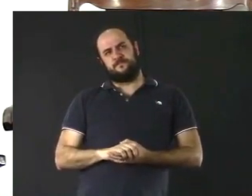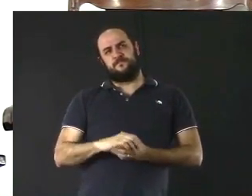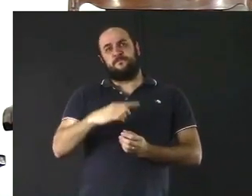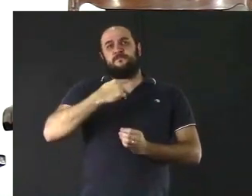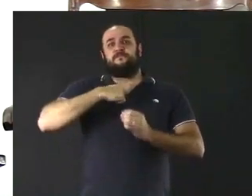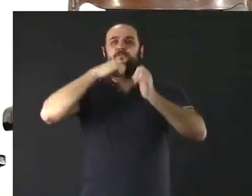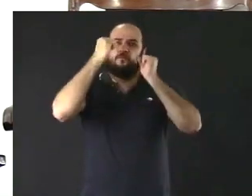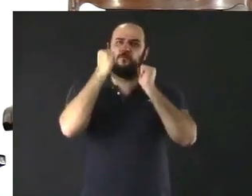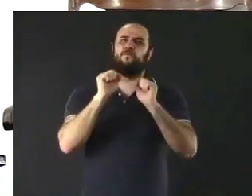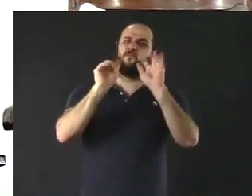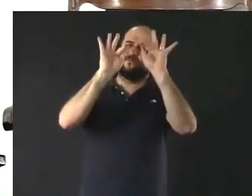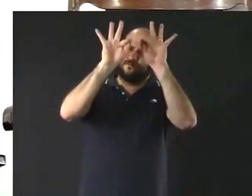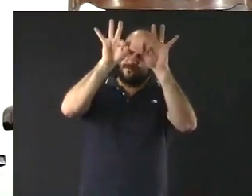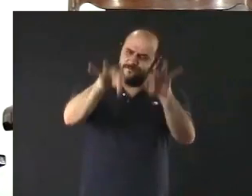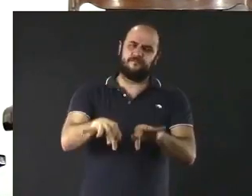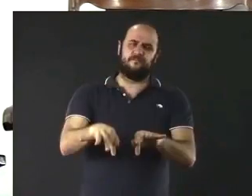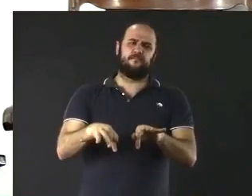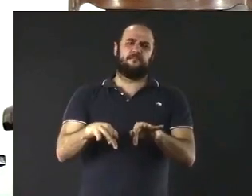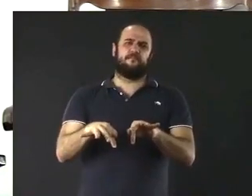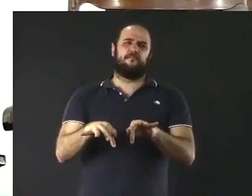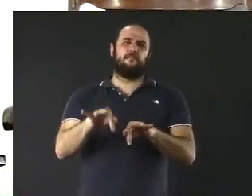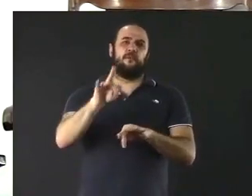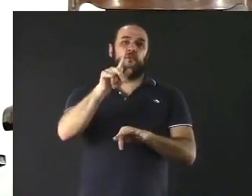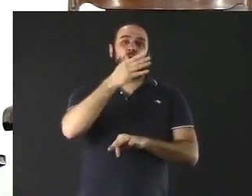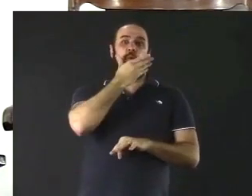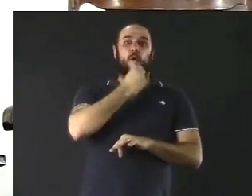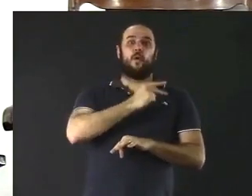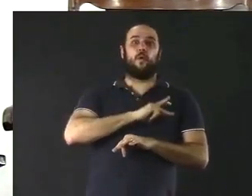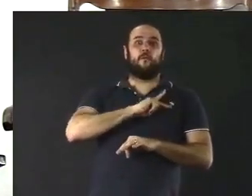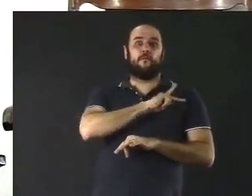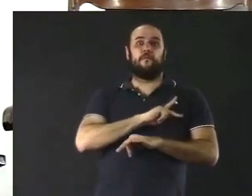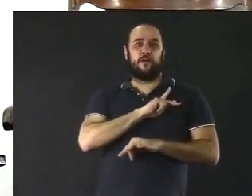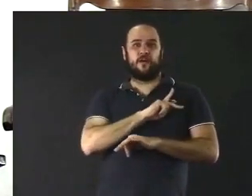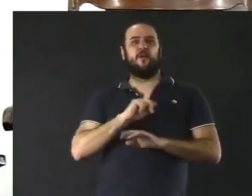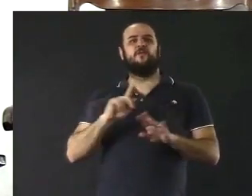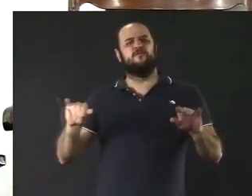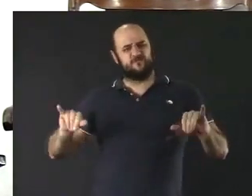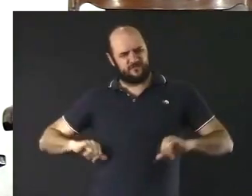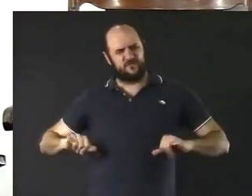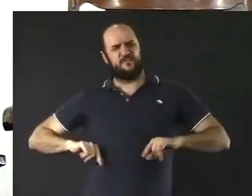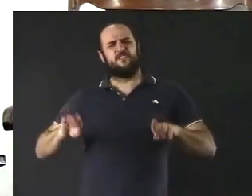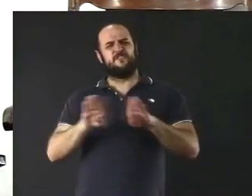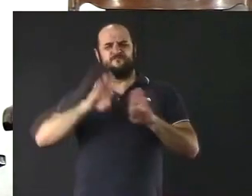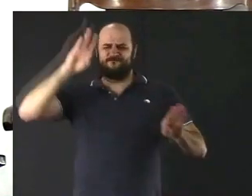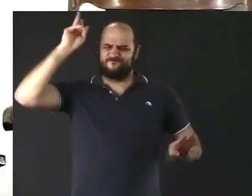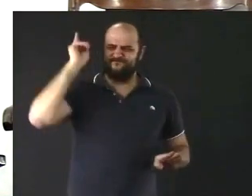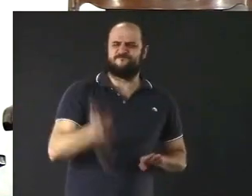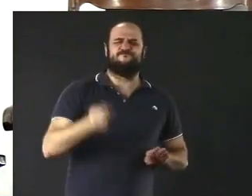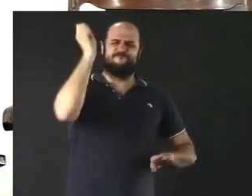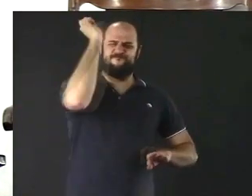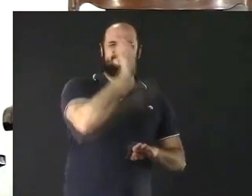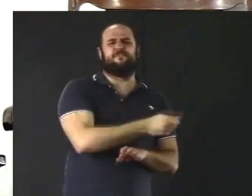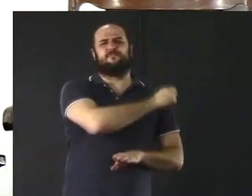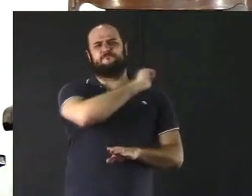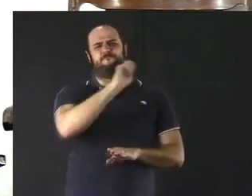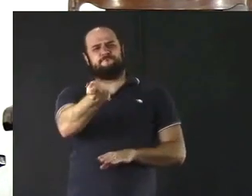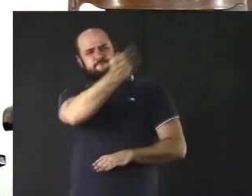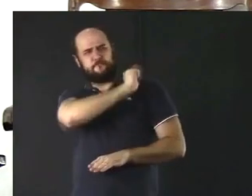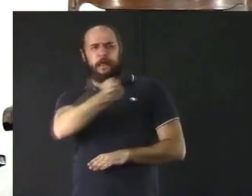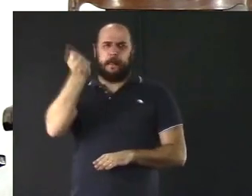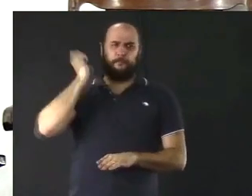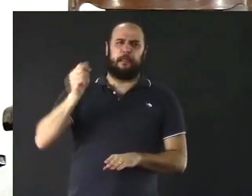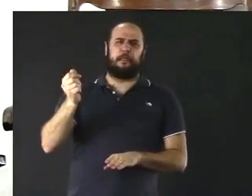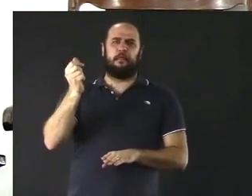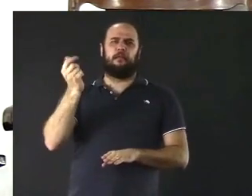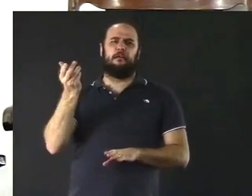chegar no final, assim como o apóstolo Paulo, que sofreu bastante açoites, prisões. Ele teve que